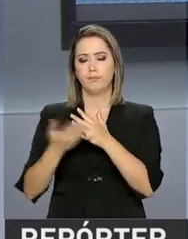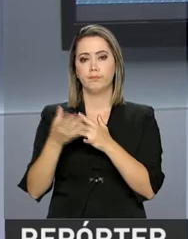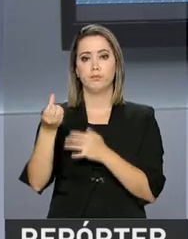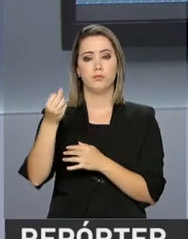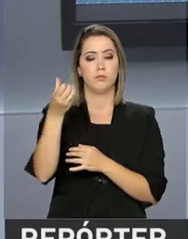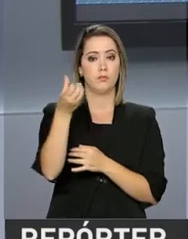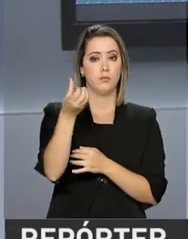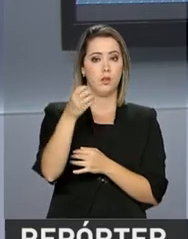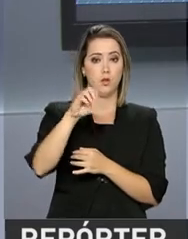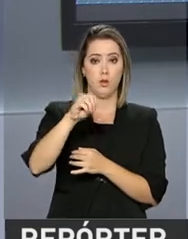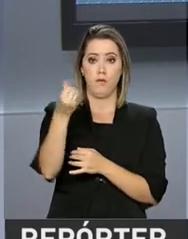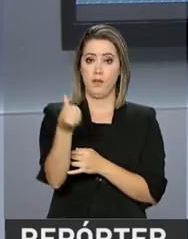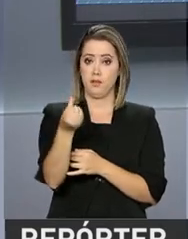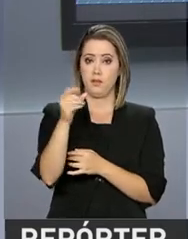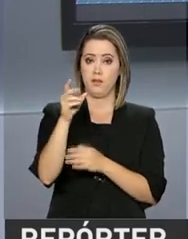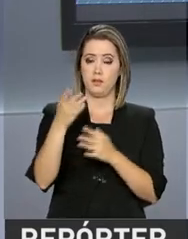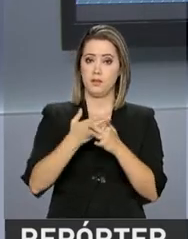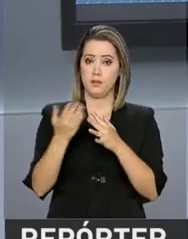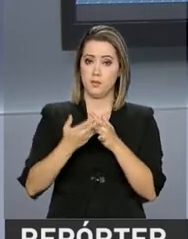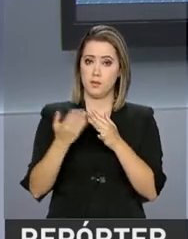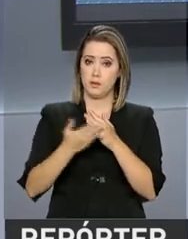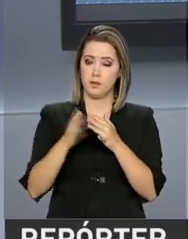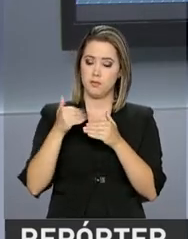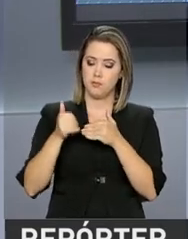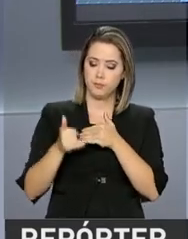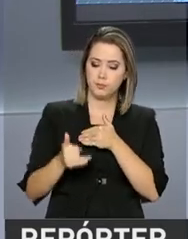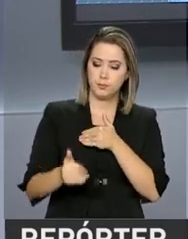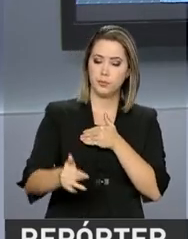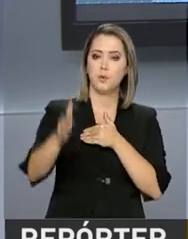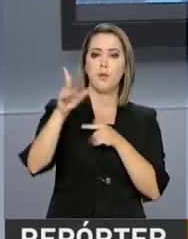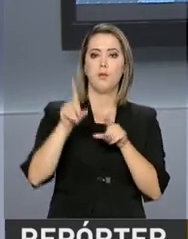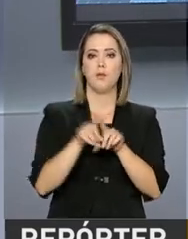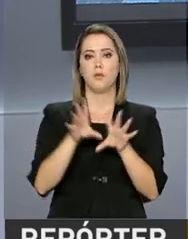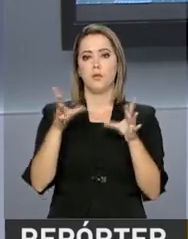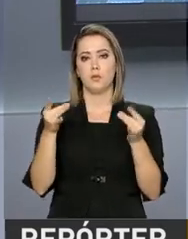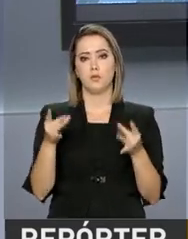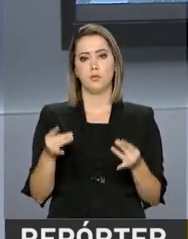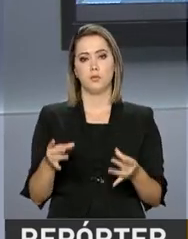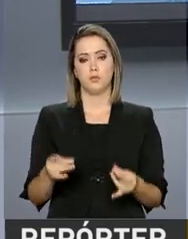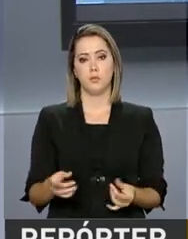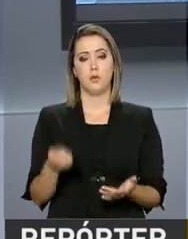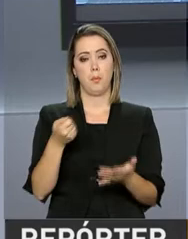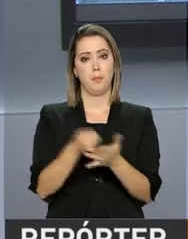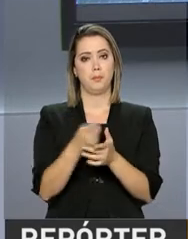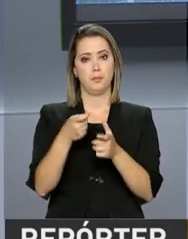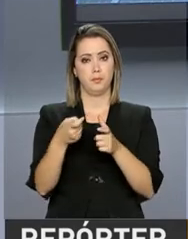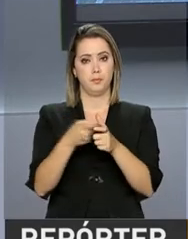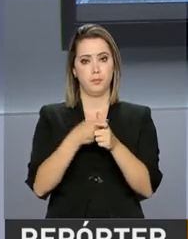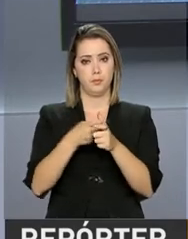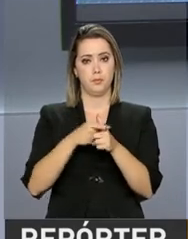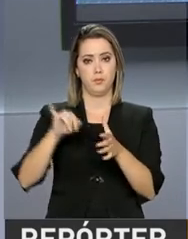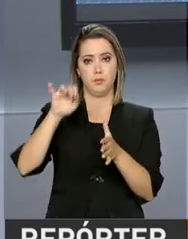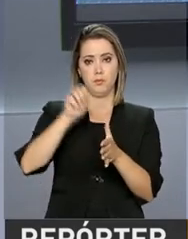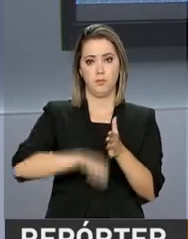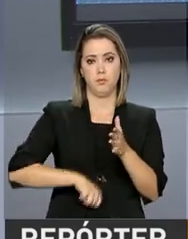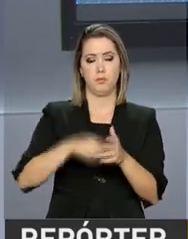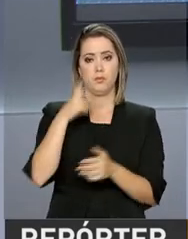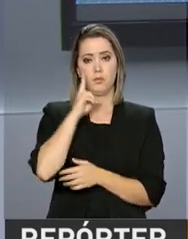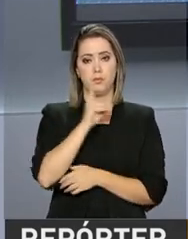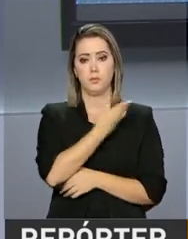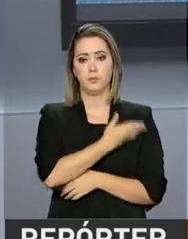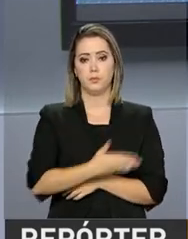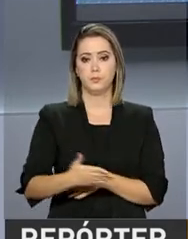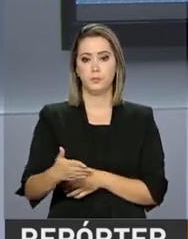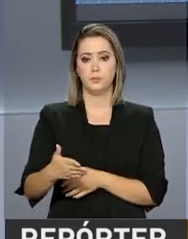96 prestações mensais e sucessivas detalhes do programa de regularização tributária então disponíveis no